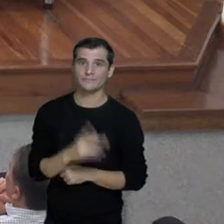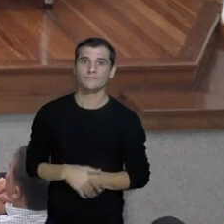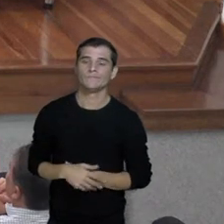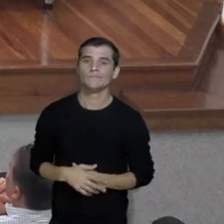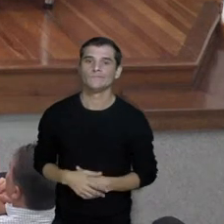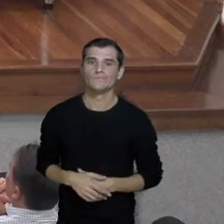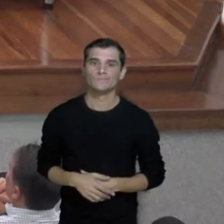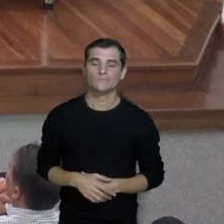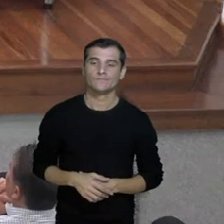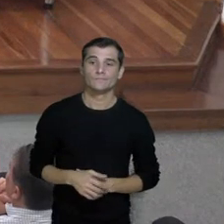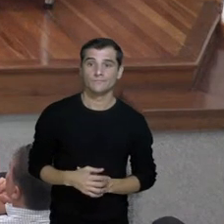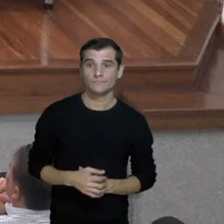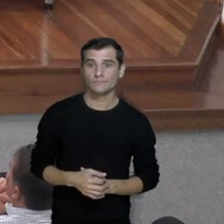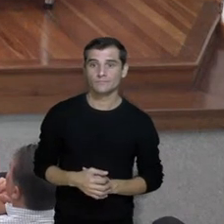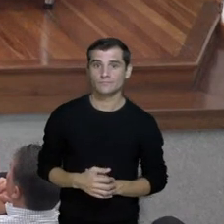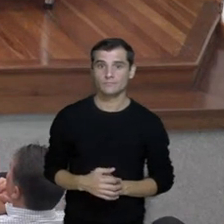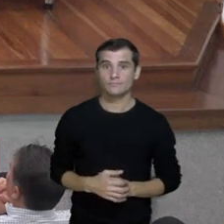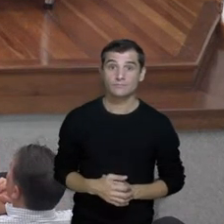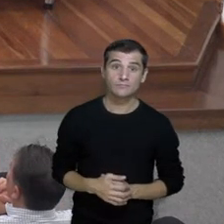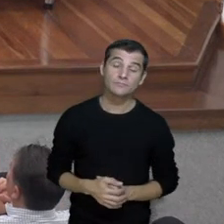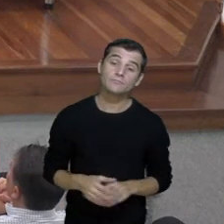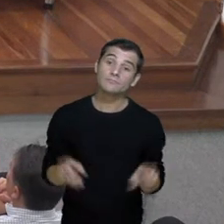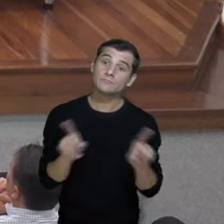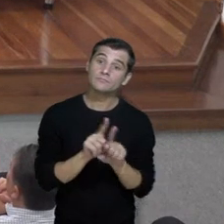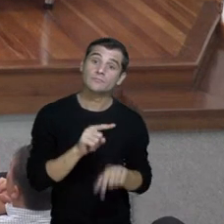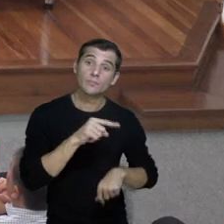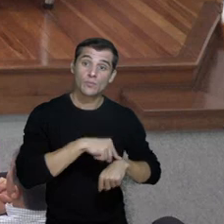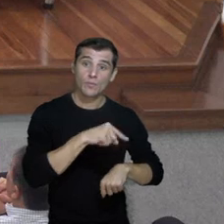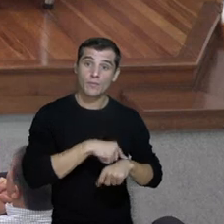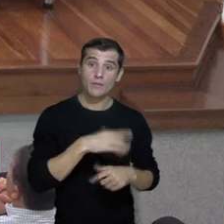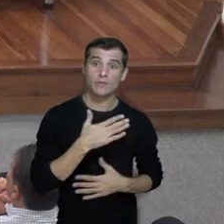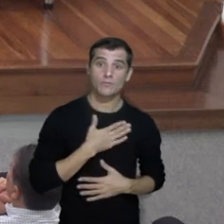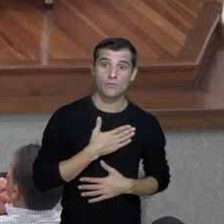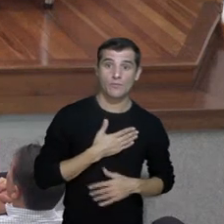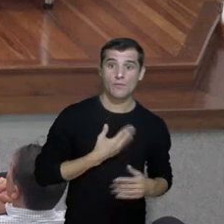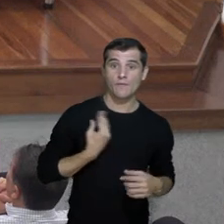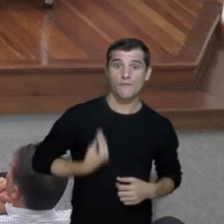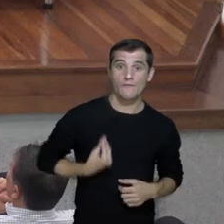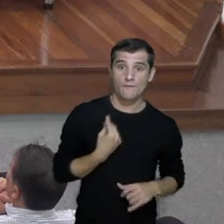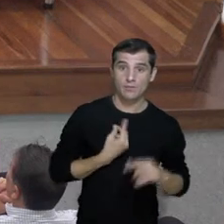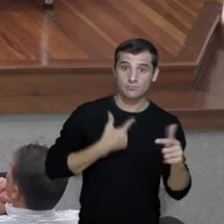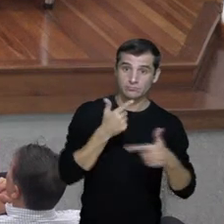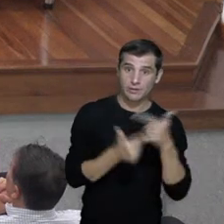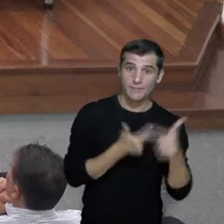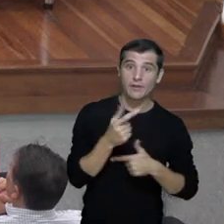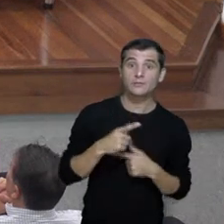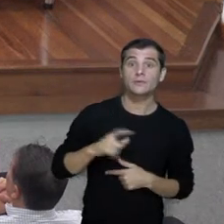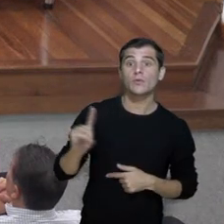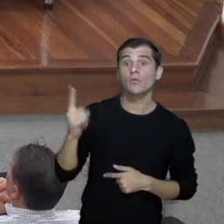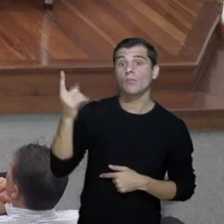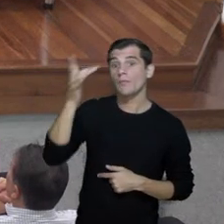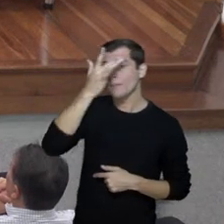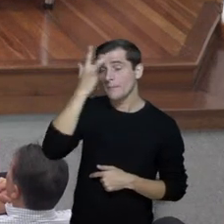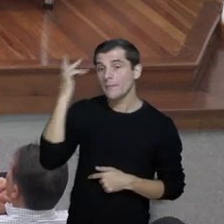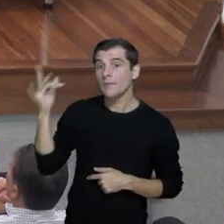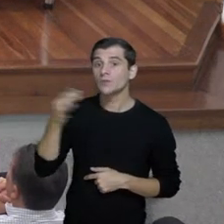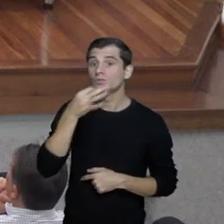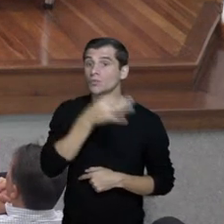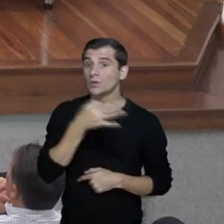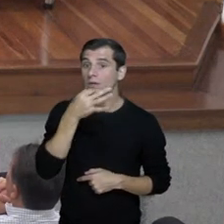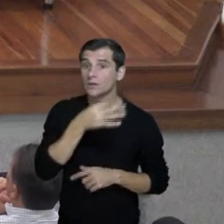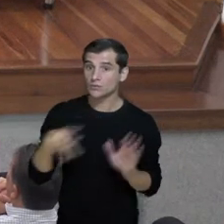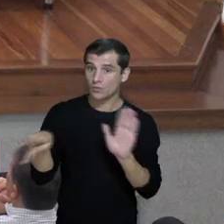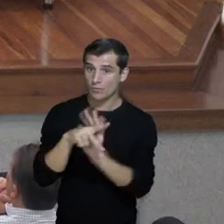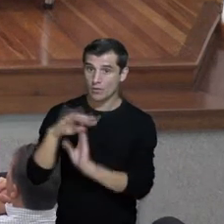eles e Em algum momento da minha carreira Ah um crítico de arte escreveu isso para mim ele